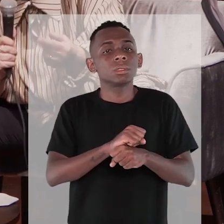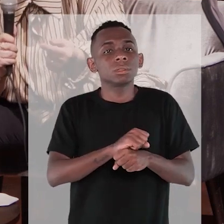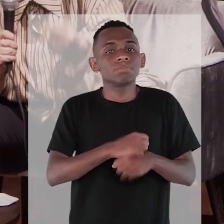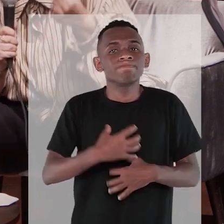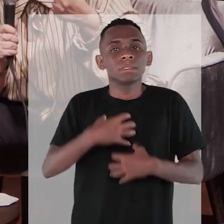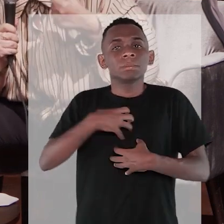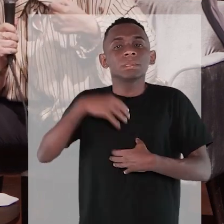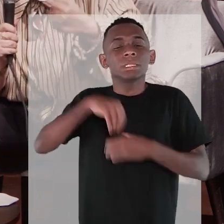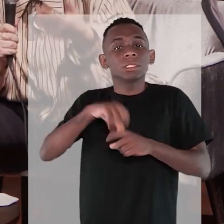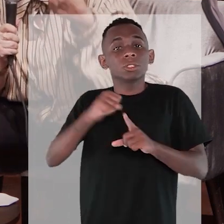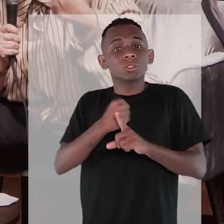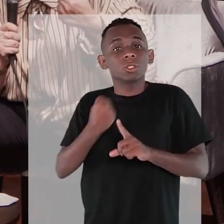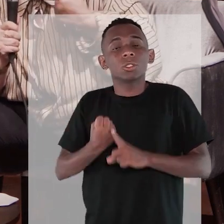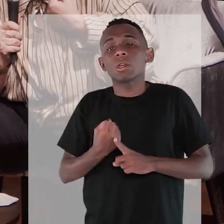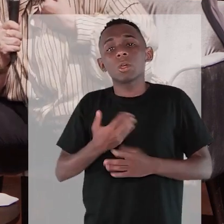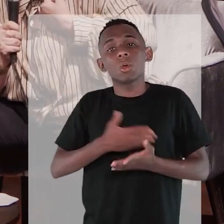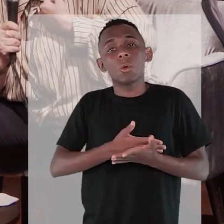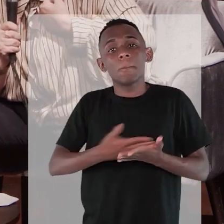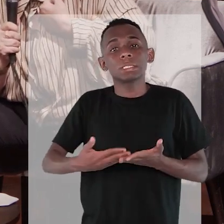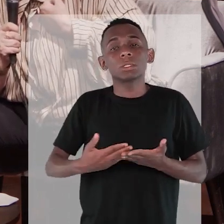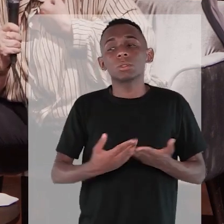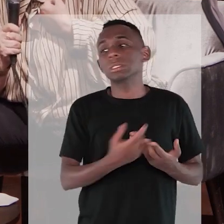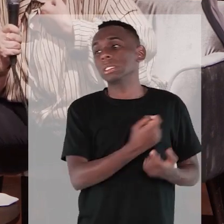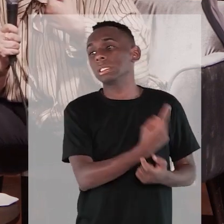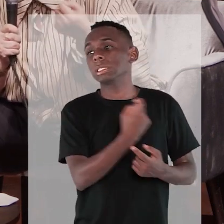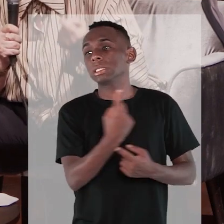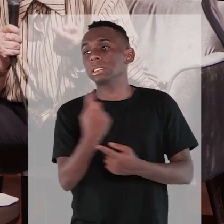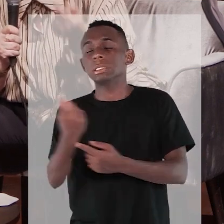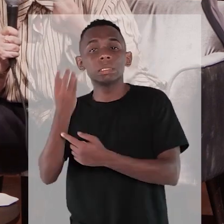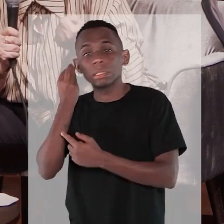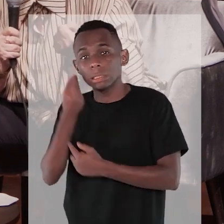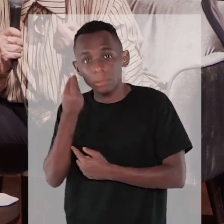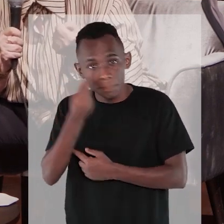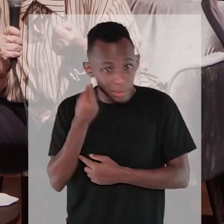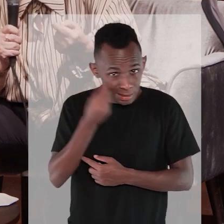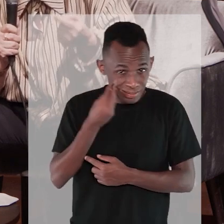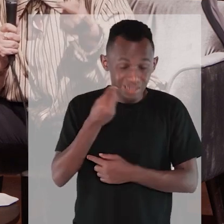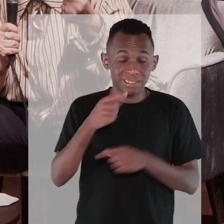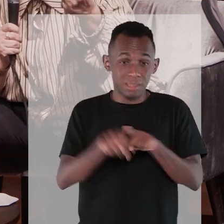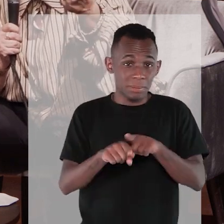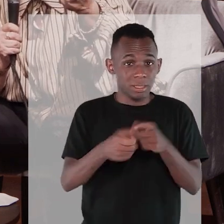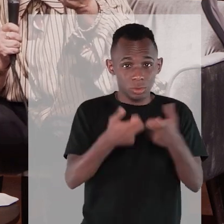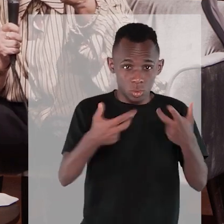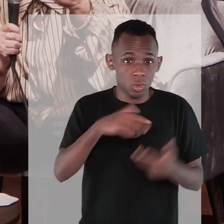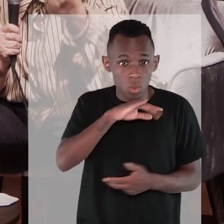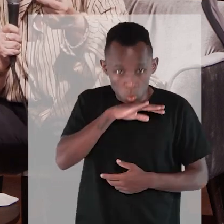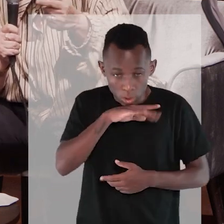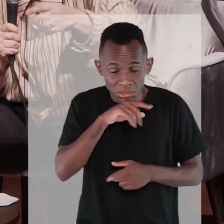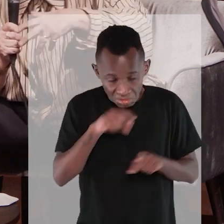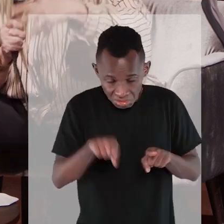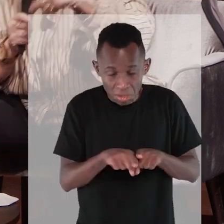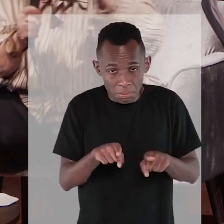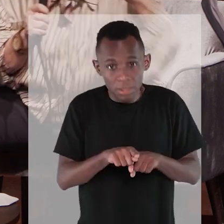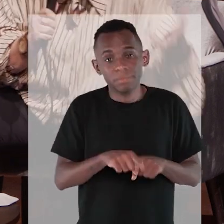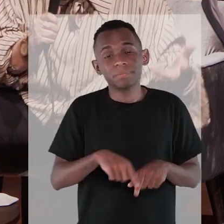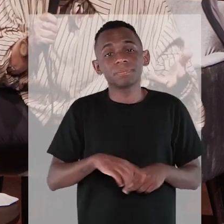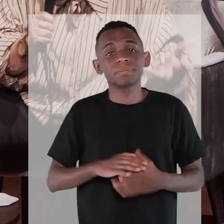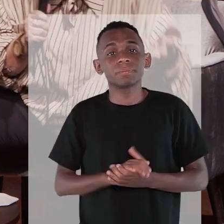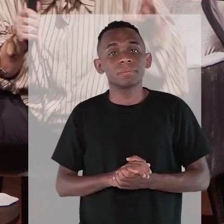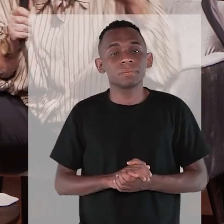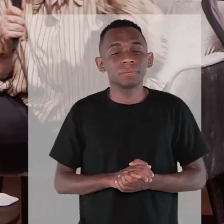pertencimento e passamos a viver as nossas experiências, inclusive ruins, num momento